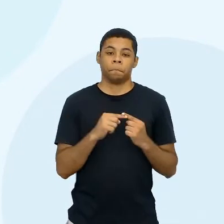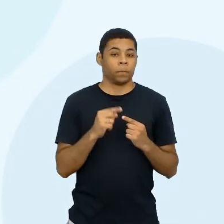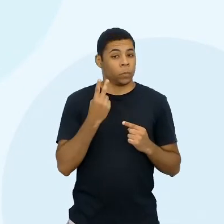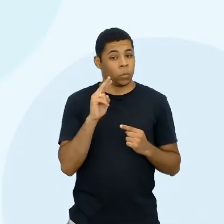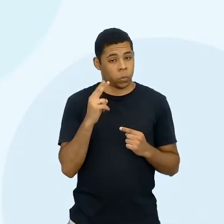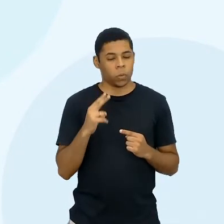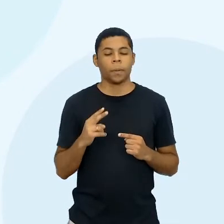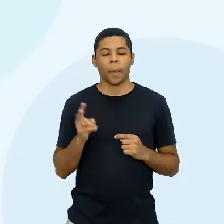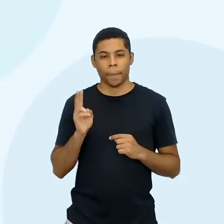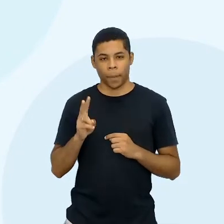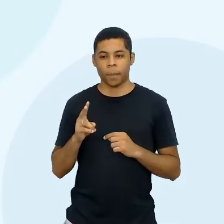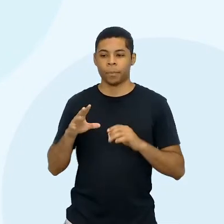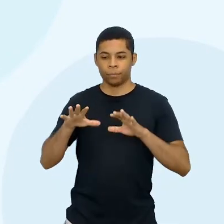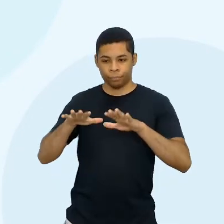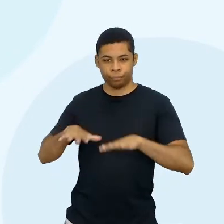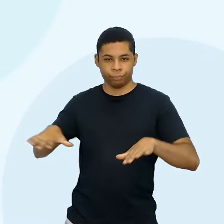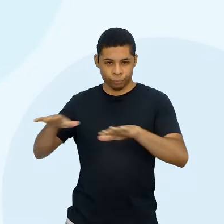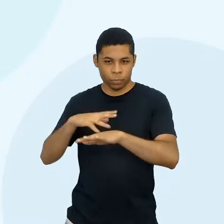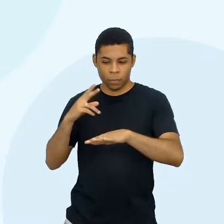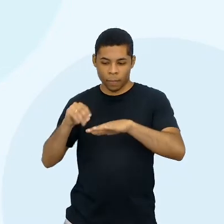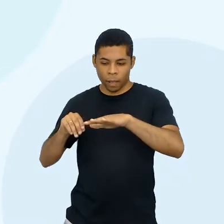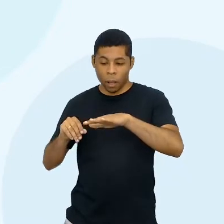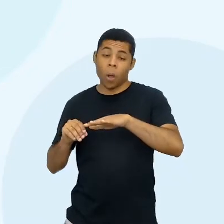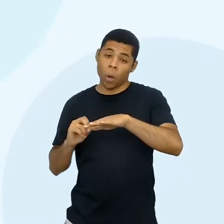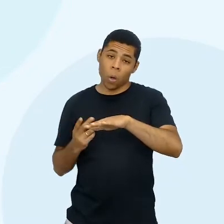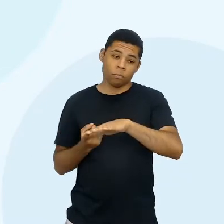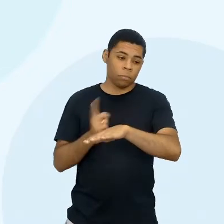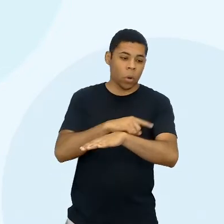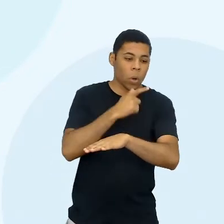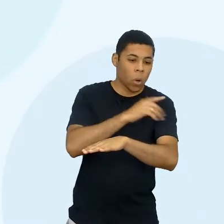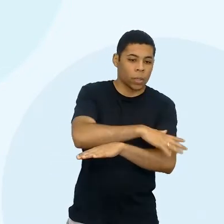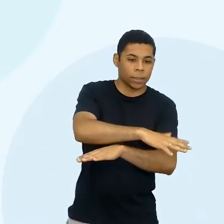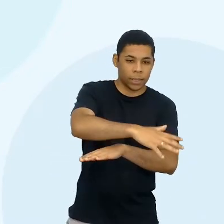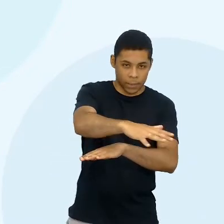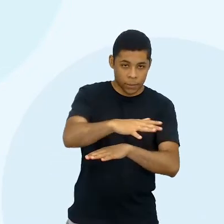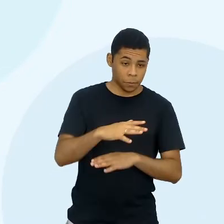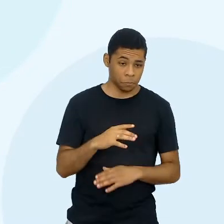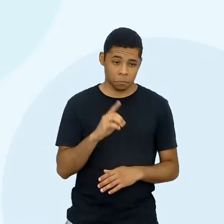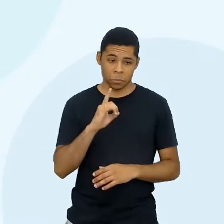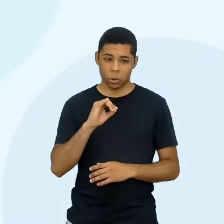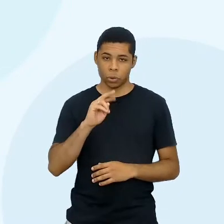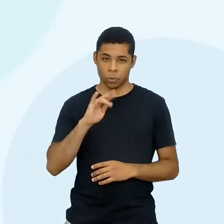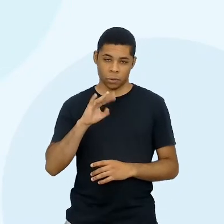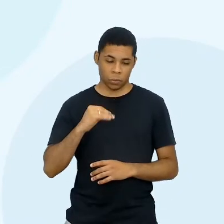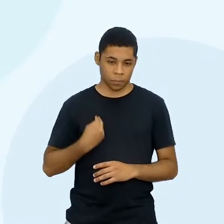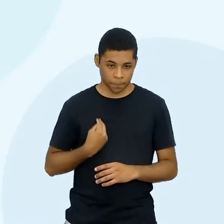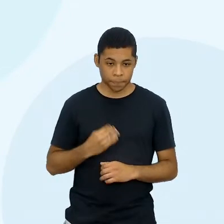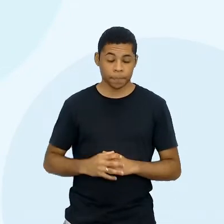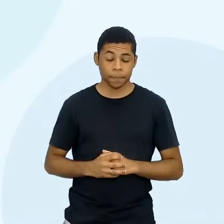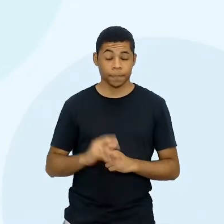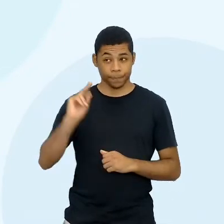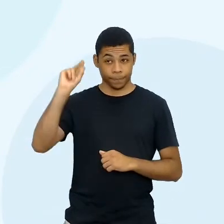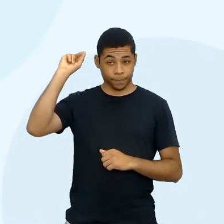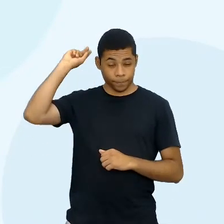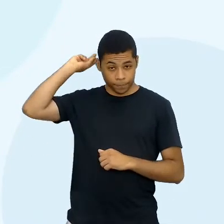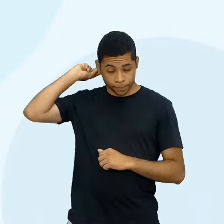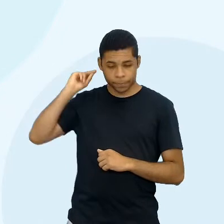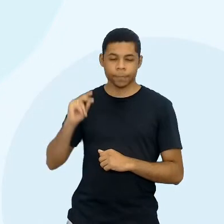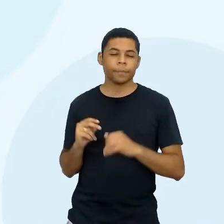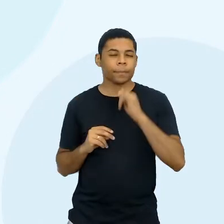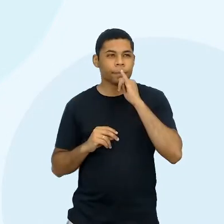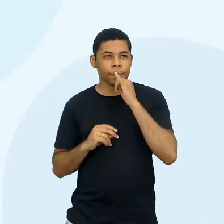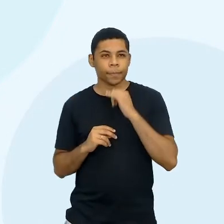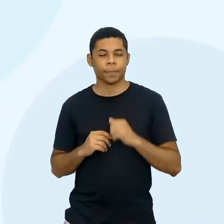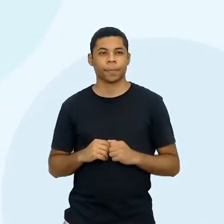isso que é interessante retratar aí quando falamos aí do diorito. Então nas civilizações antigas, né, porque lá